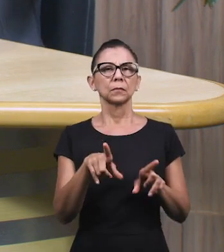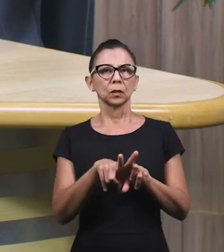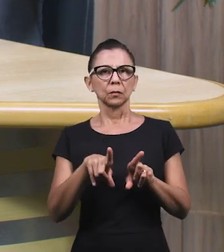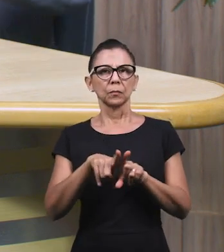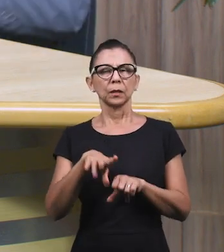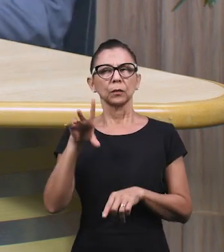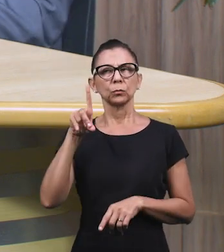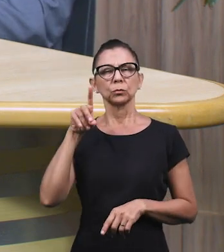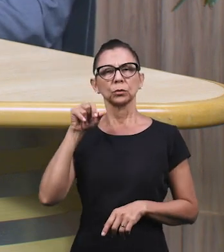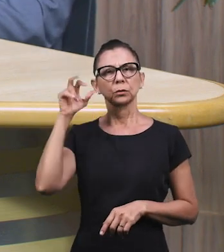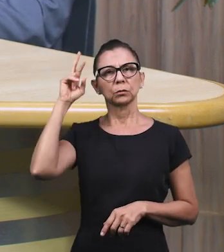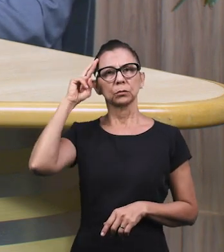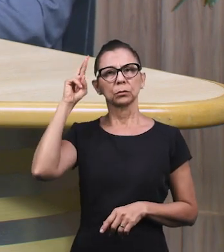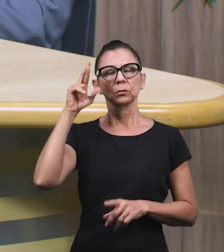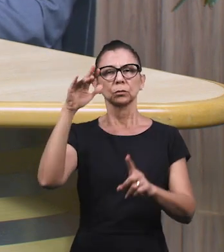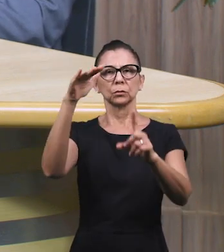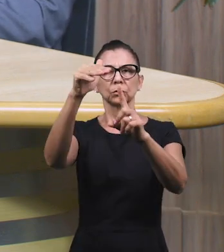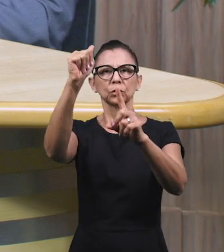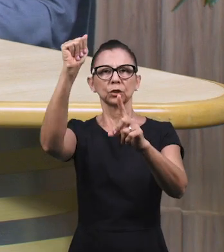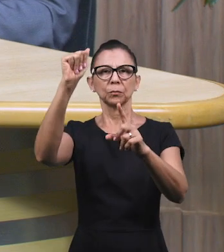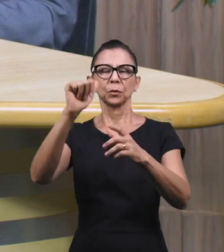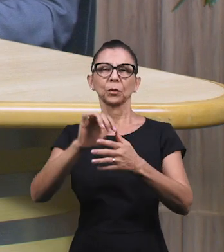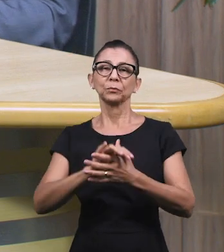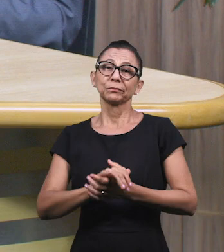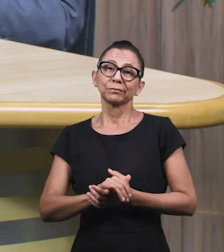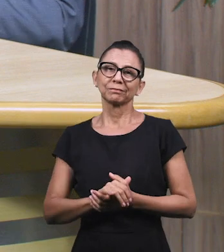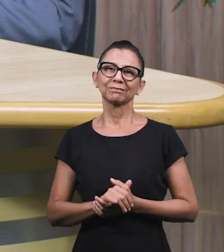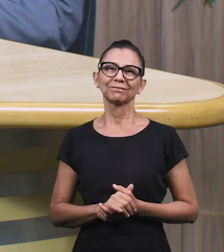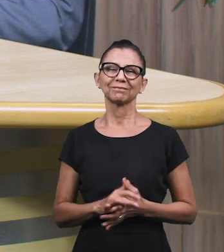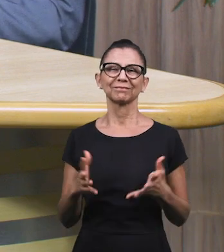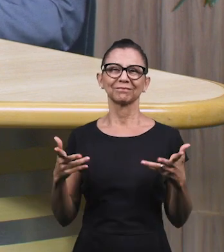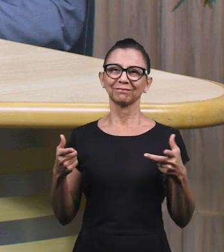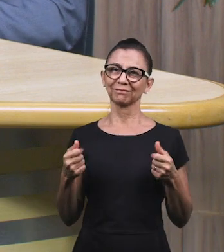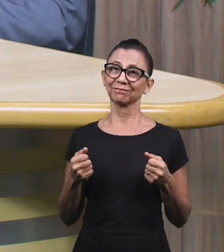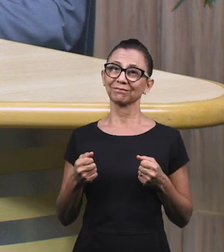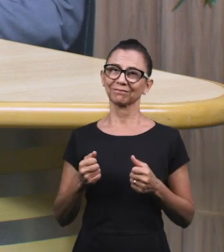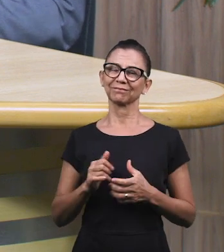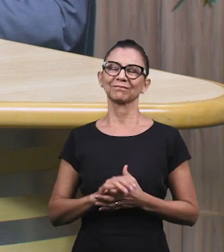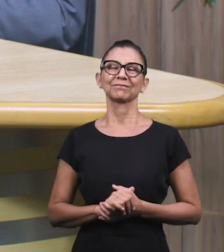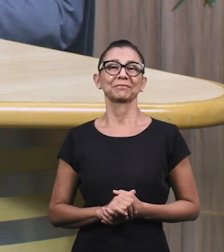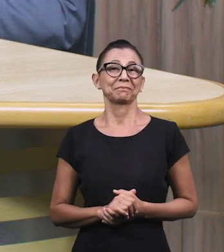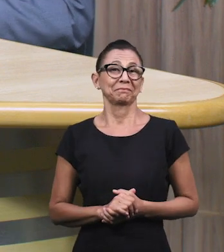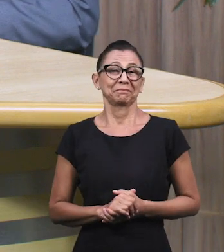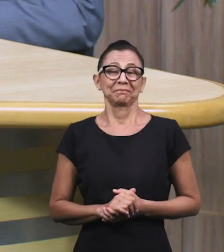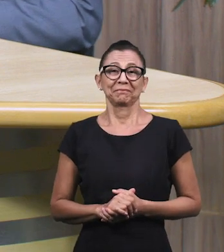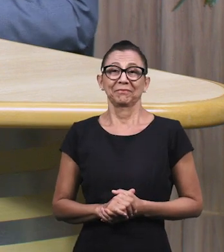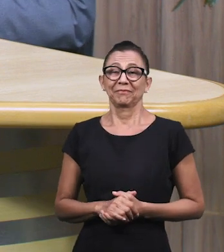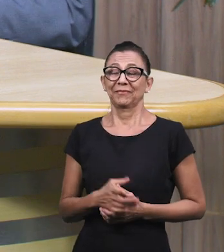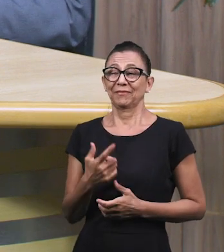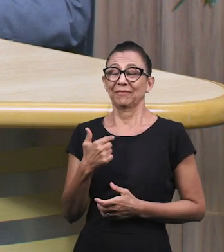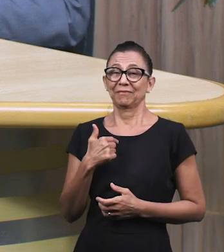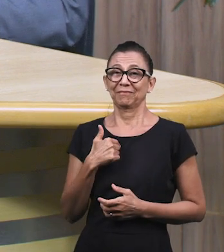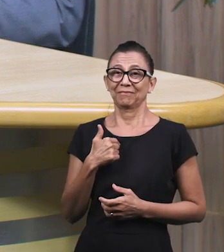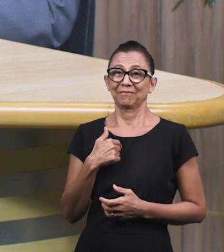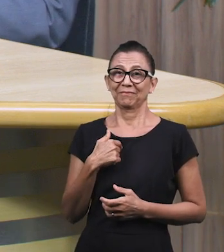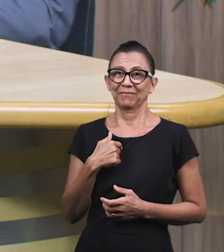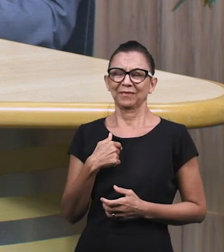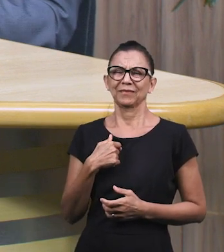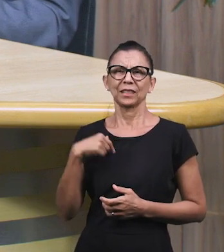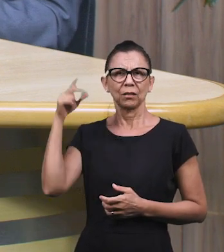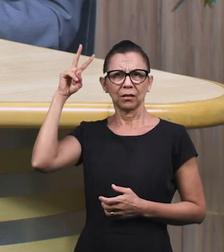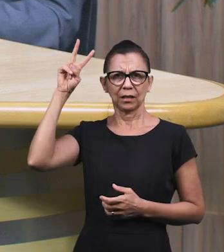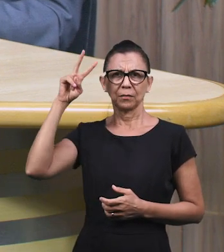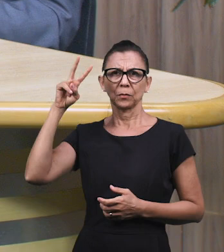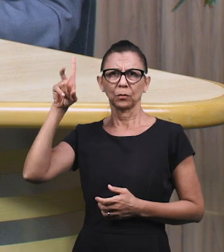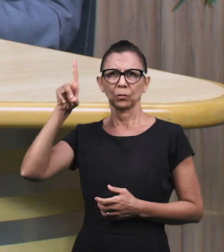um chamado um dia, aquele chamado maravilhoso, né? Eu lembro do meu, honesto, eu lembro, se deixar eu conto até como é que foi o meu, mas eu